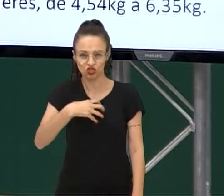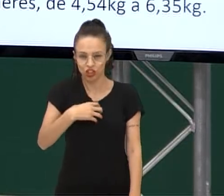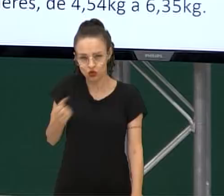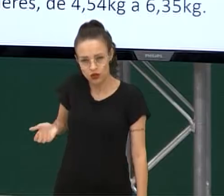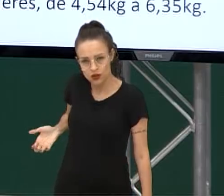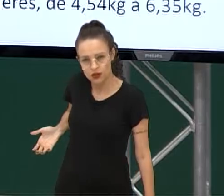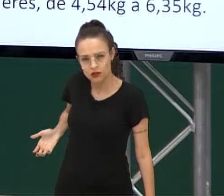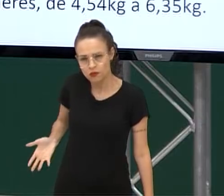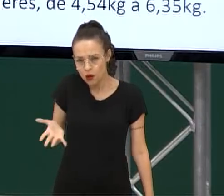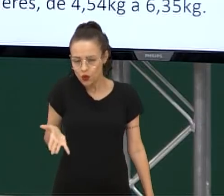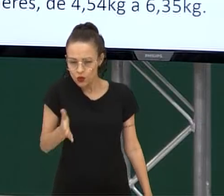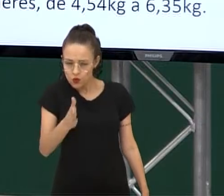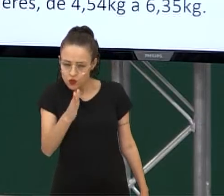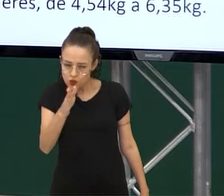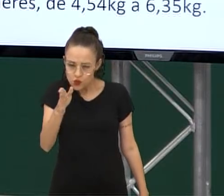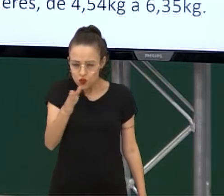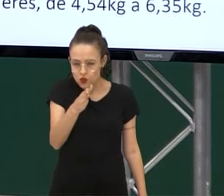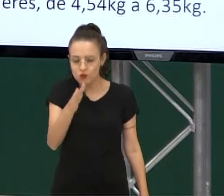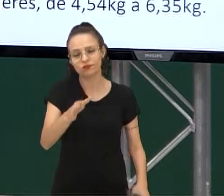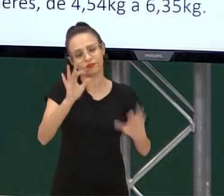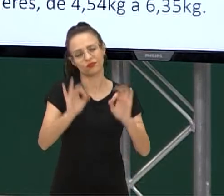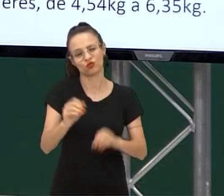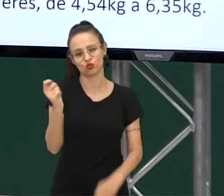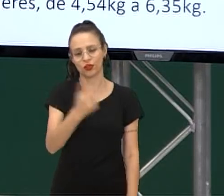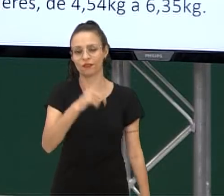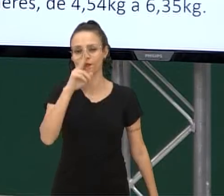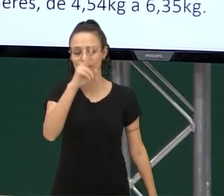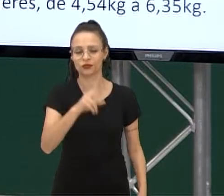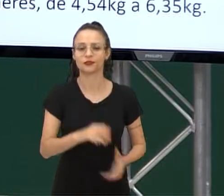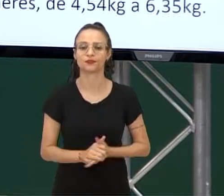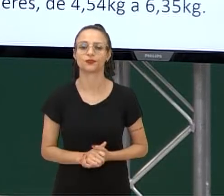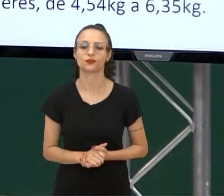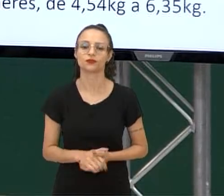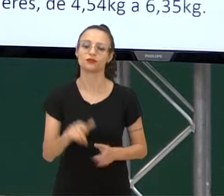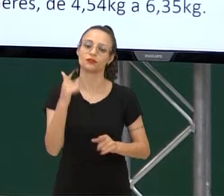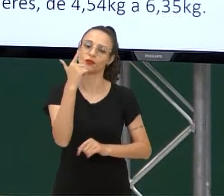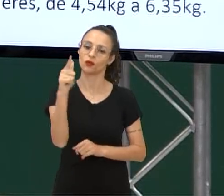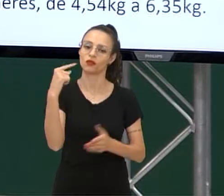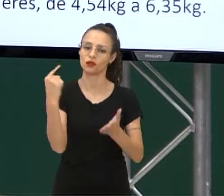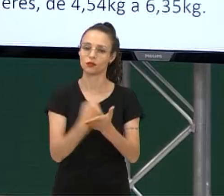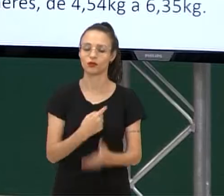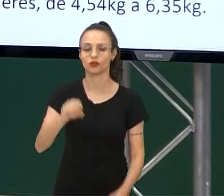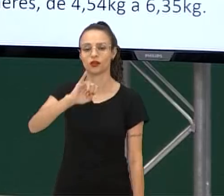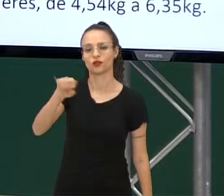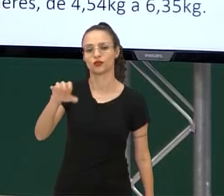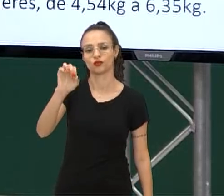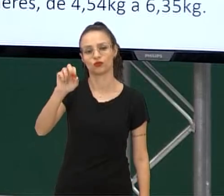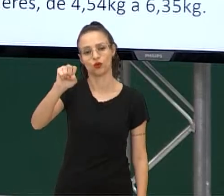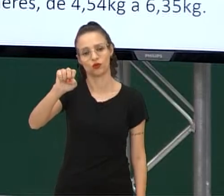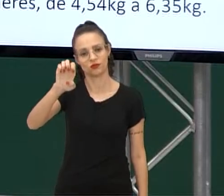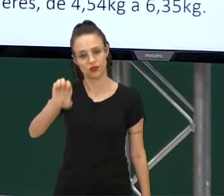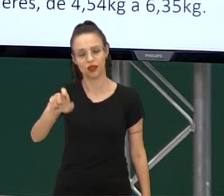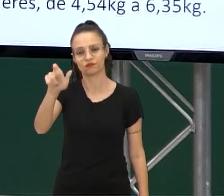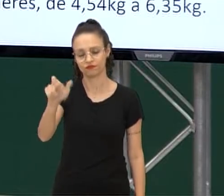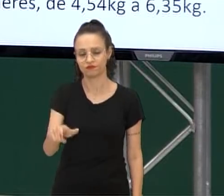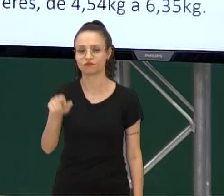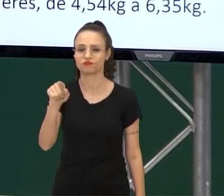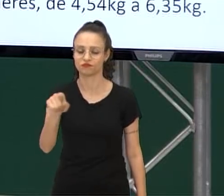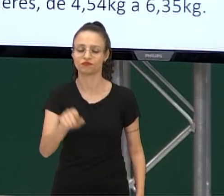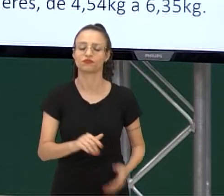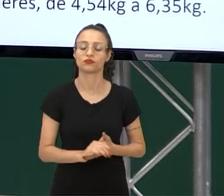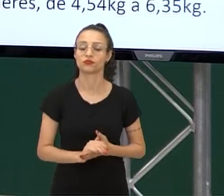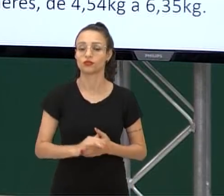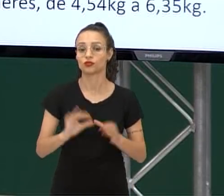jeito do que força propriamente dito. E temos uma outra pergunta aqui, do José Eduardo Martins, professor, lá do Colégio Guabirutuba